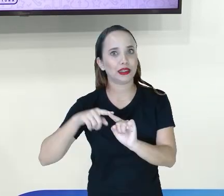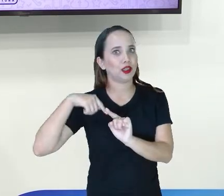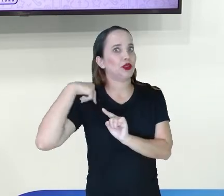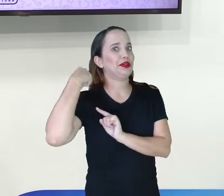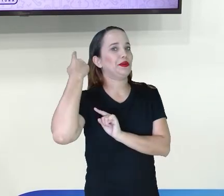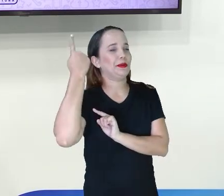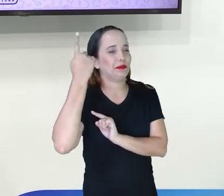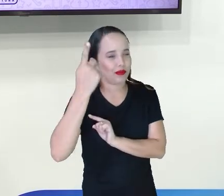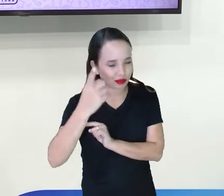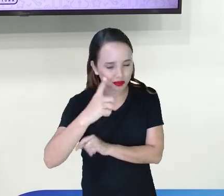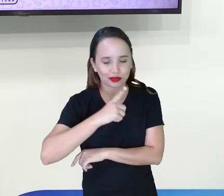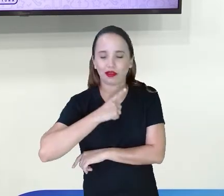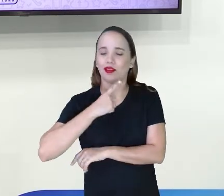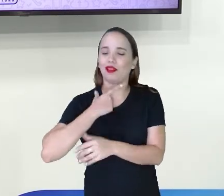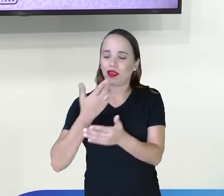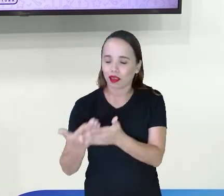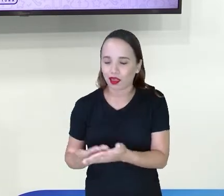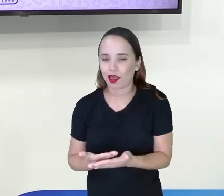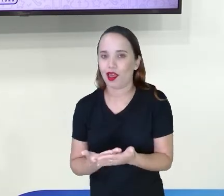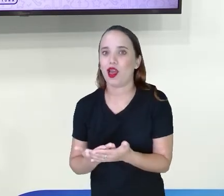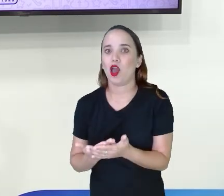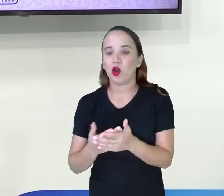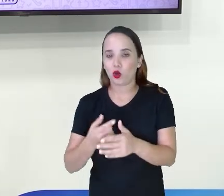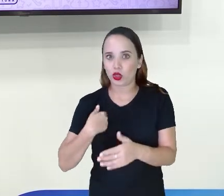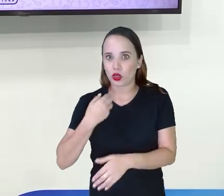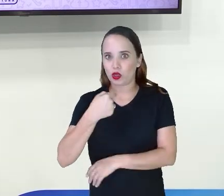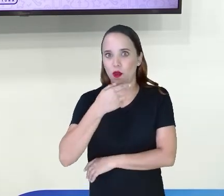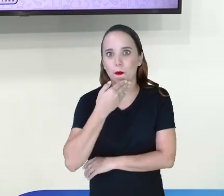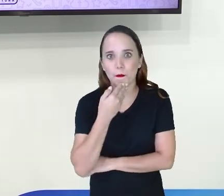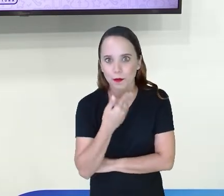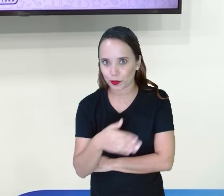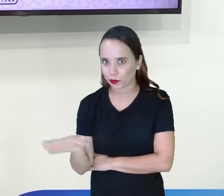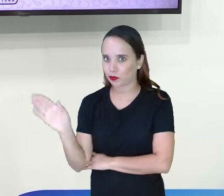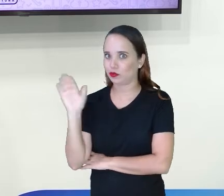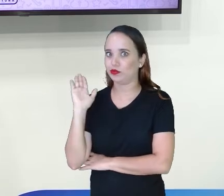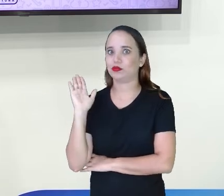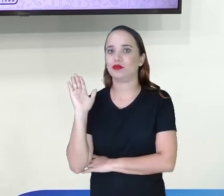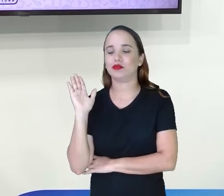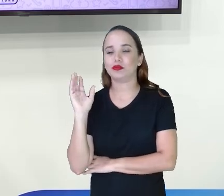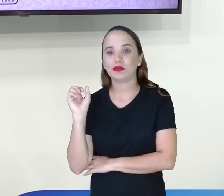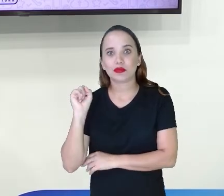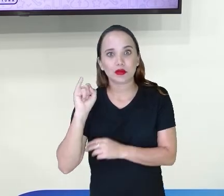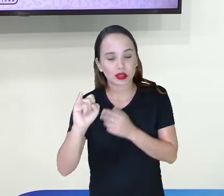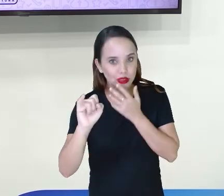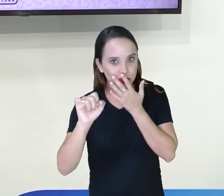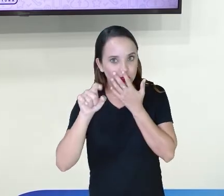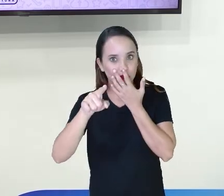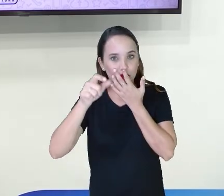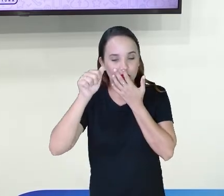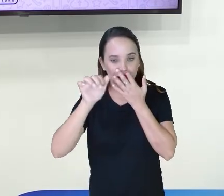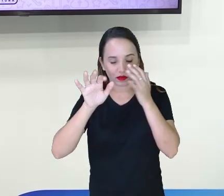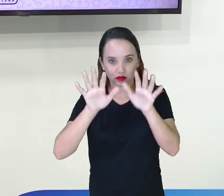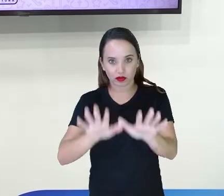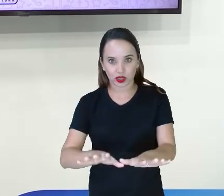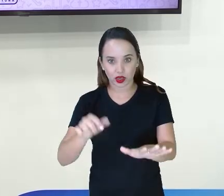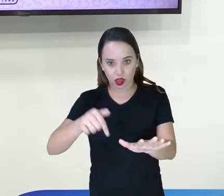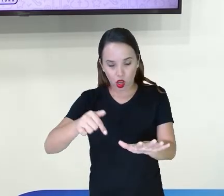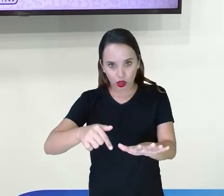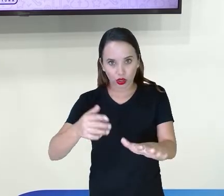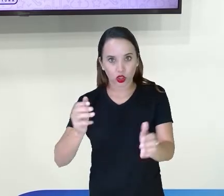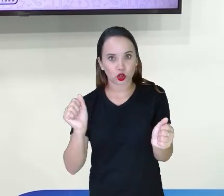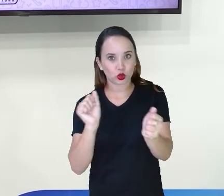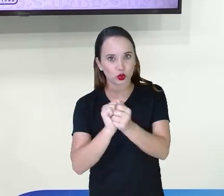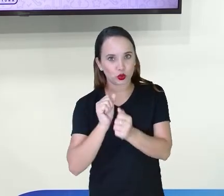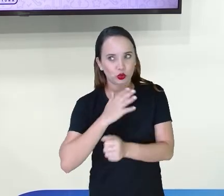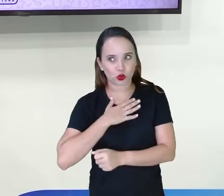virá novamente à tona e eu prometo que se você ficar comigo aqui,